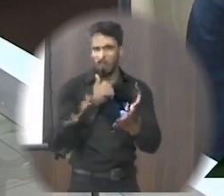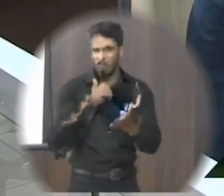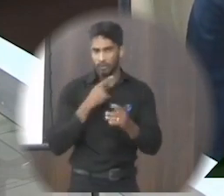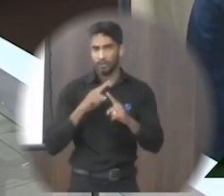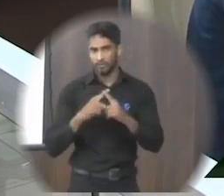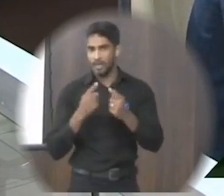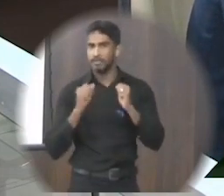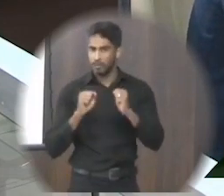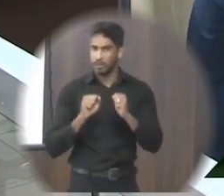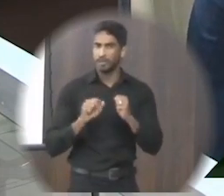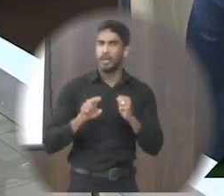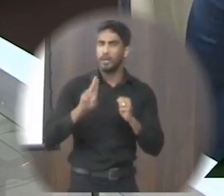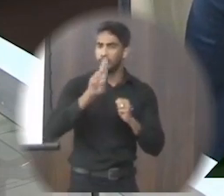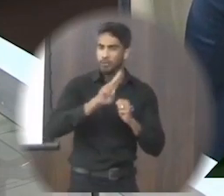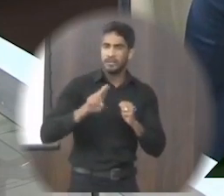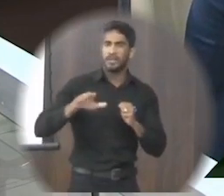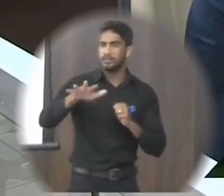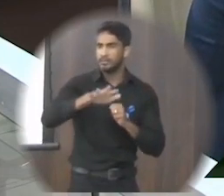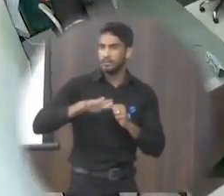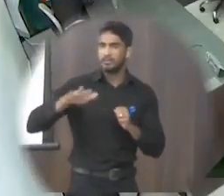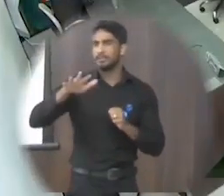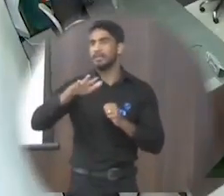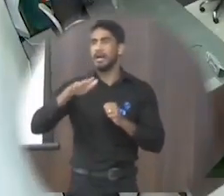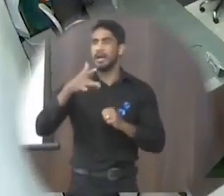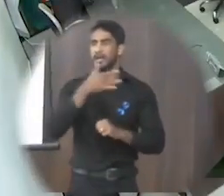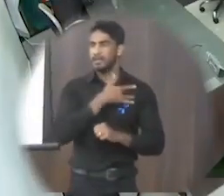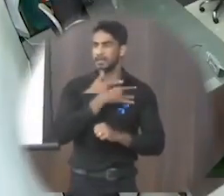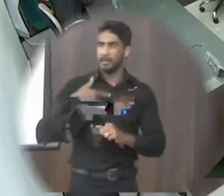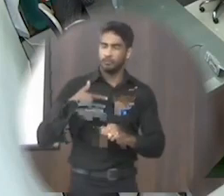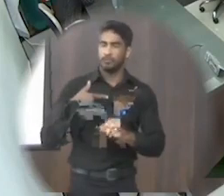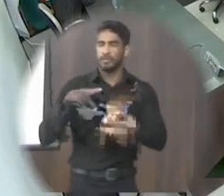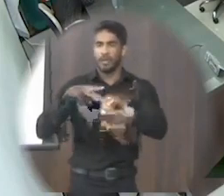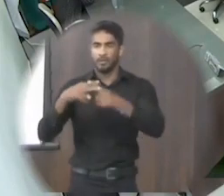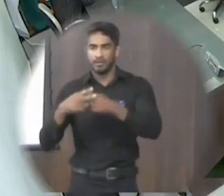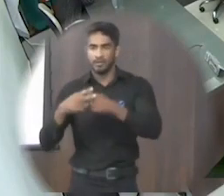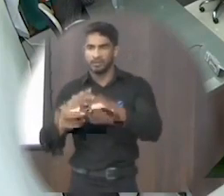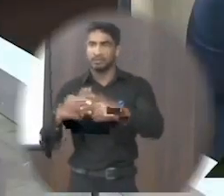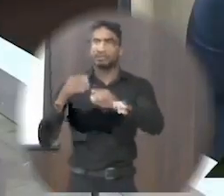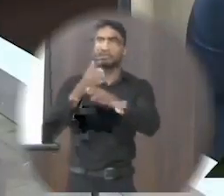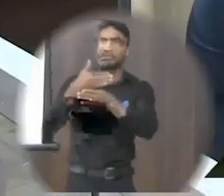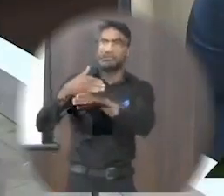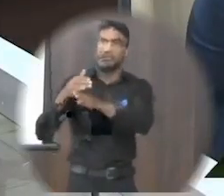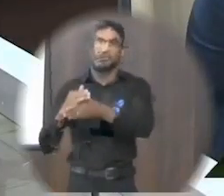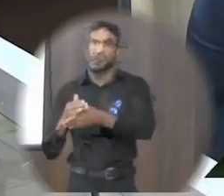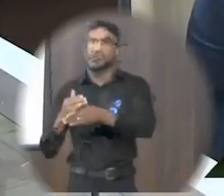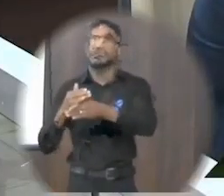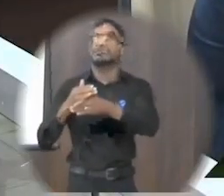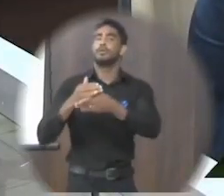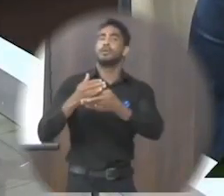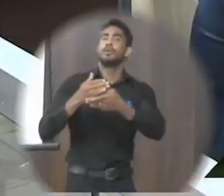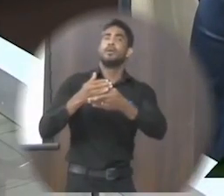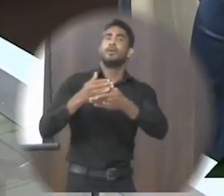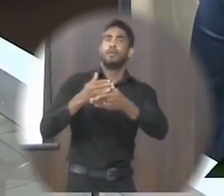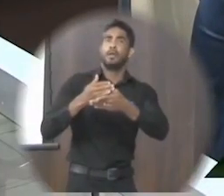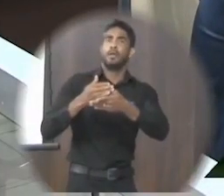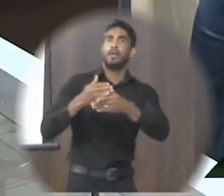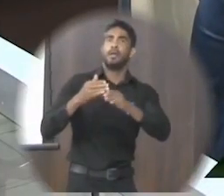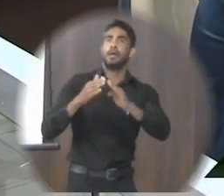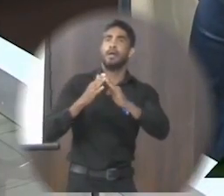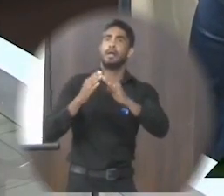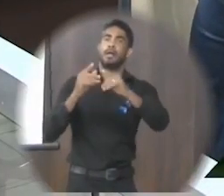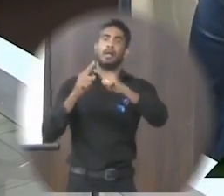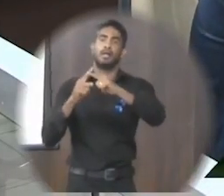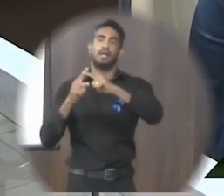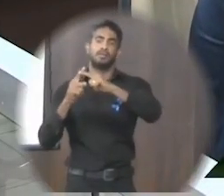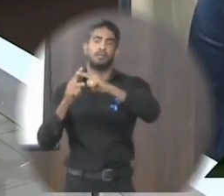da saúde para estar reformando, estar construindo e ampliando as unidades de saúde, coisa que nosso município tanto